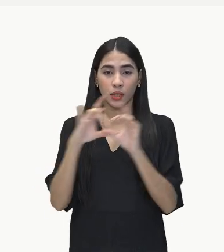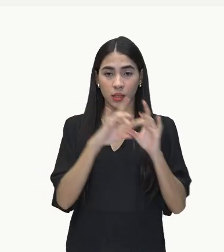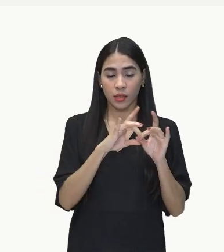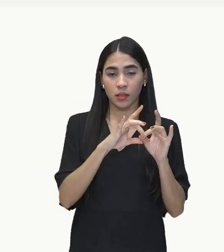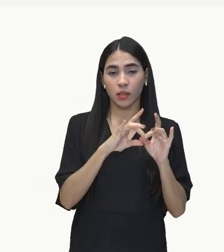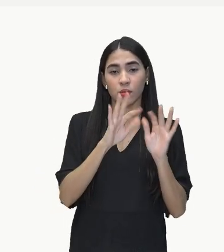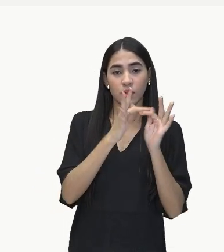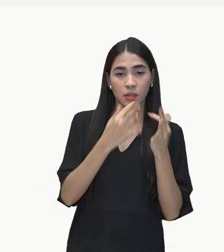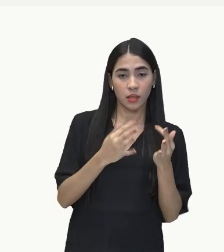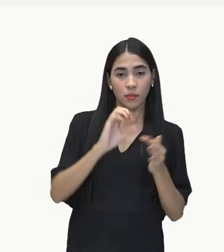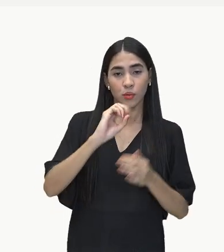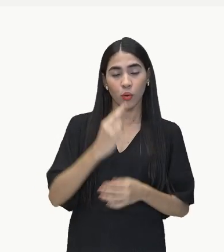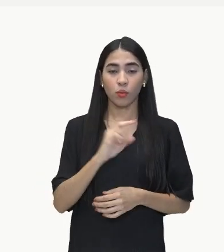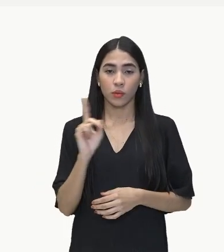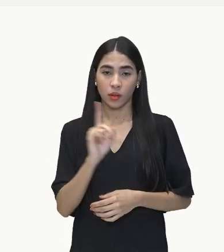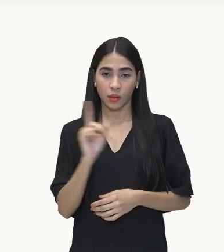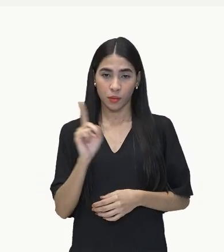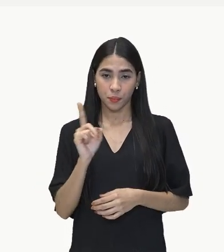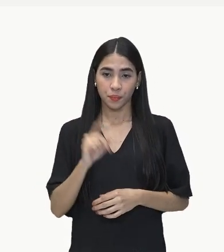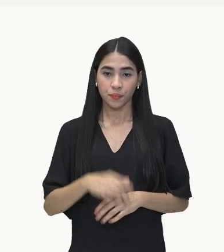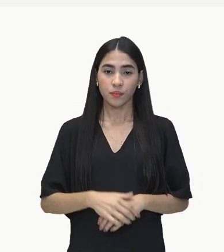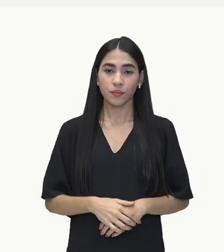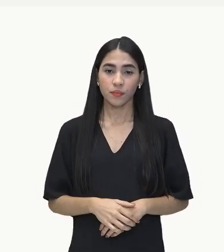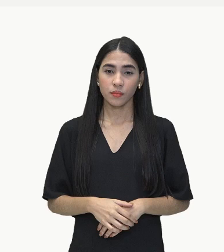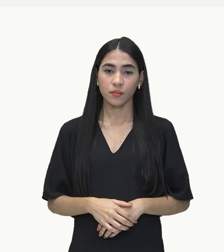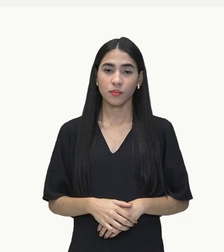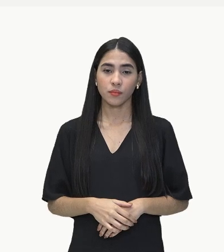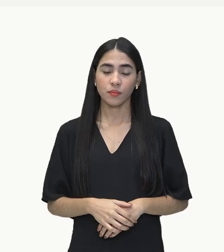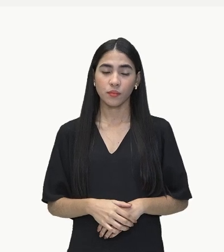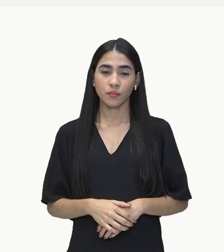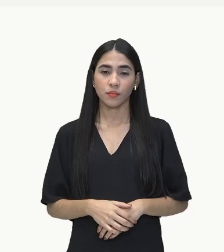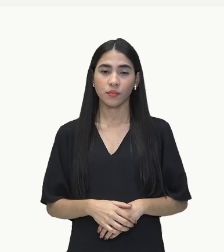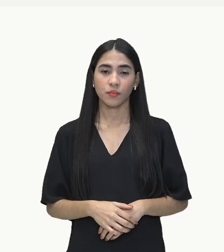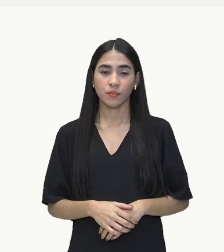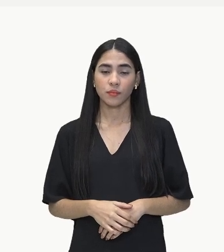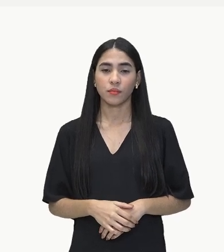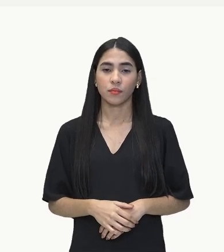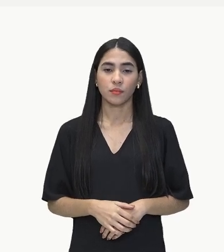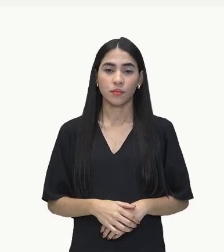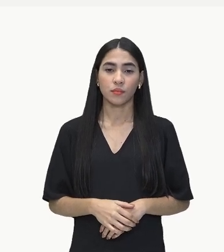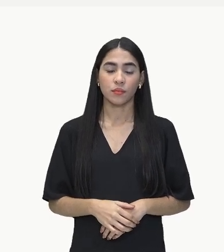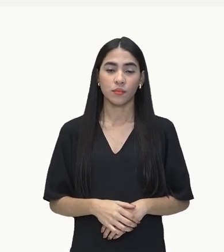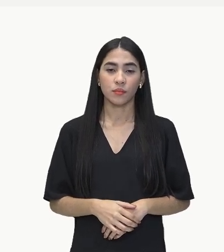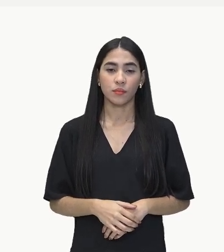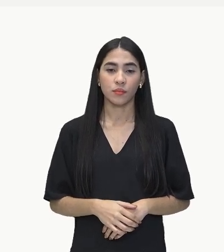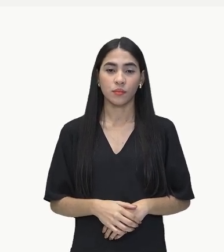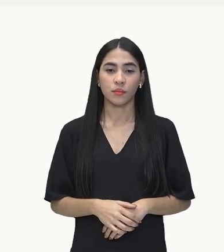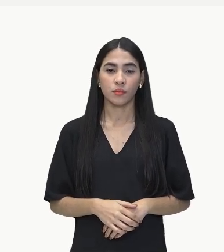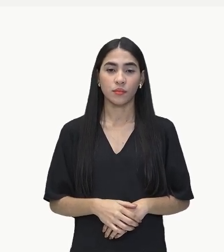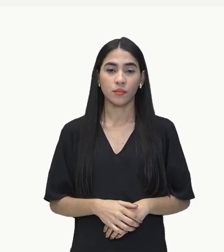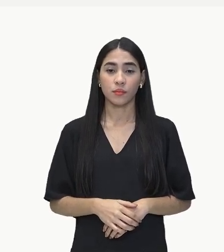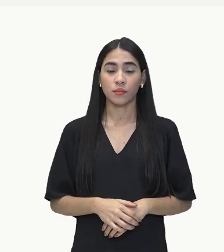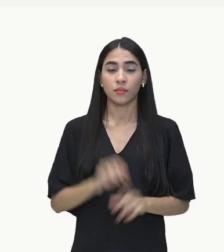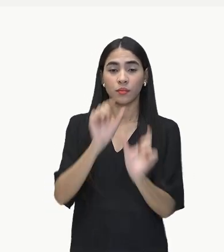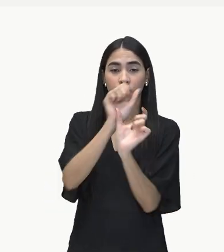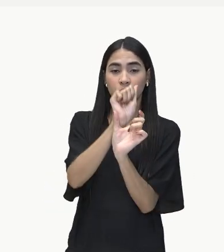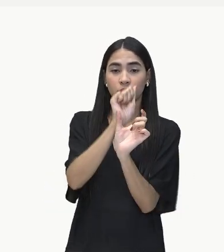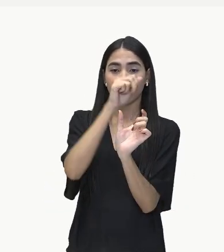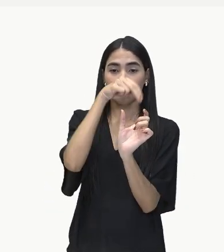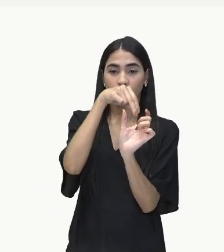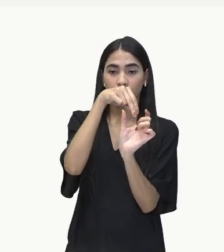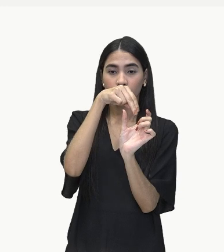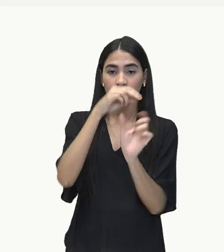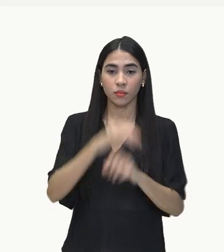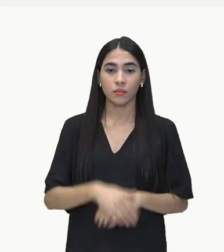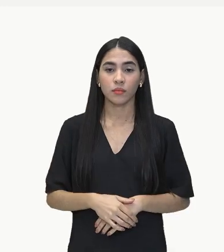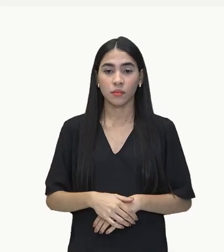que esses carbonos fazem entre si, que é o an,